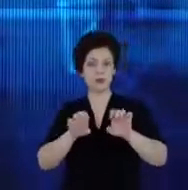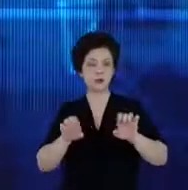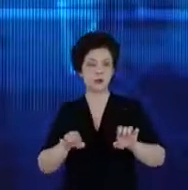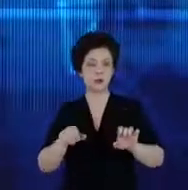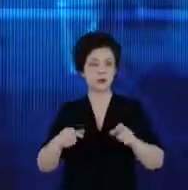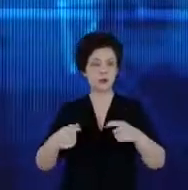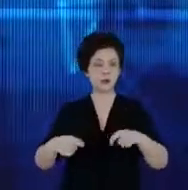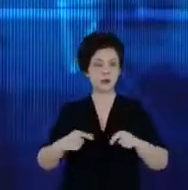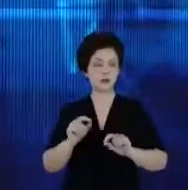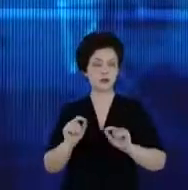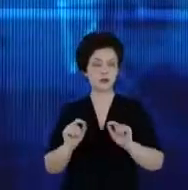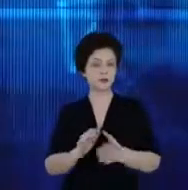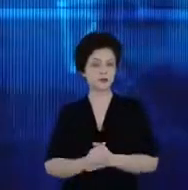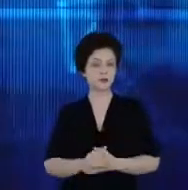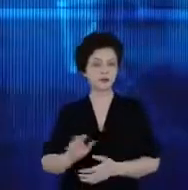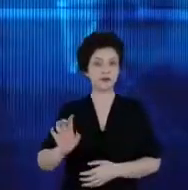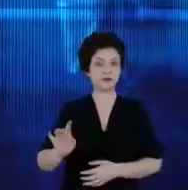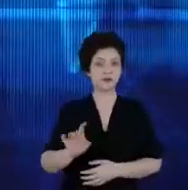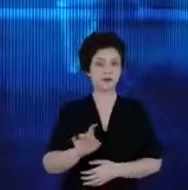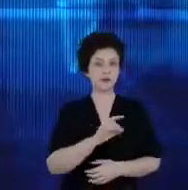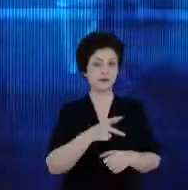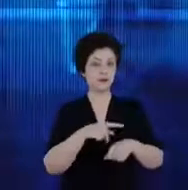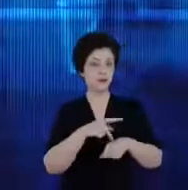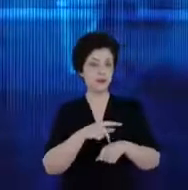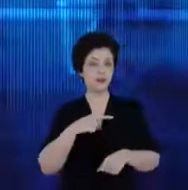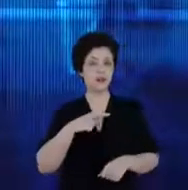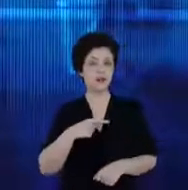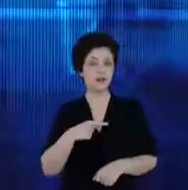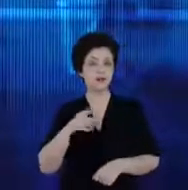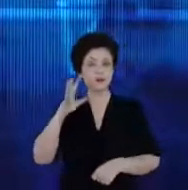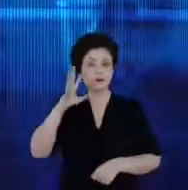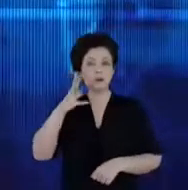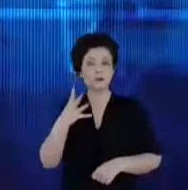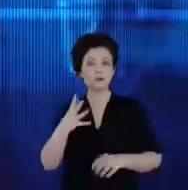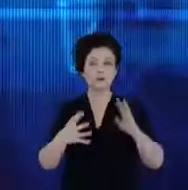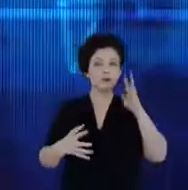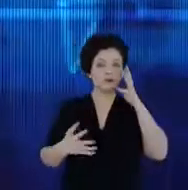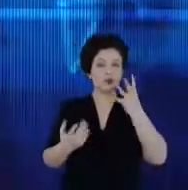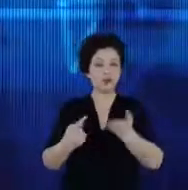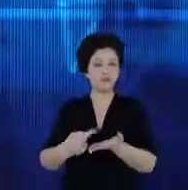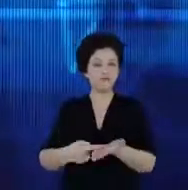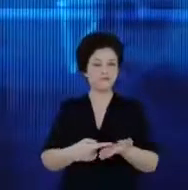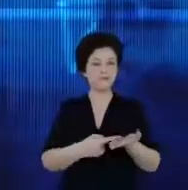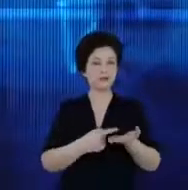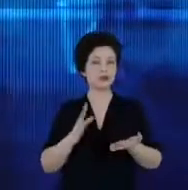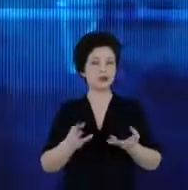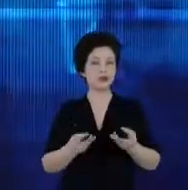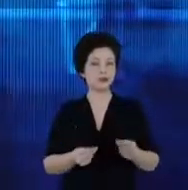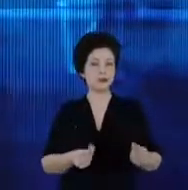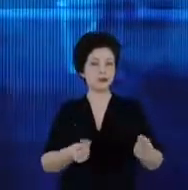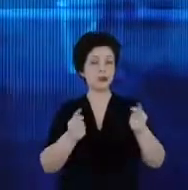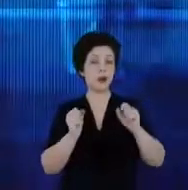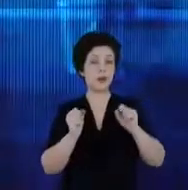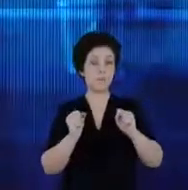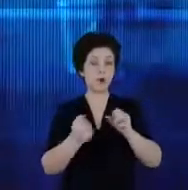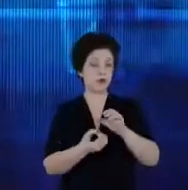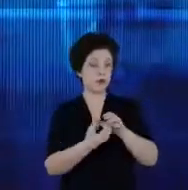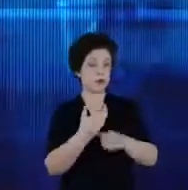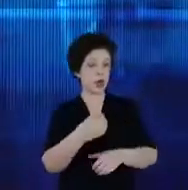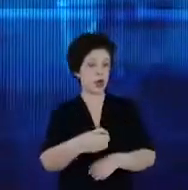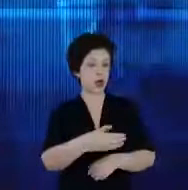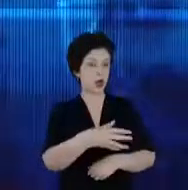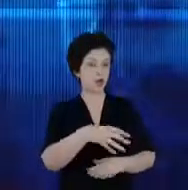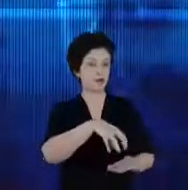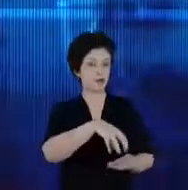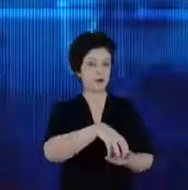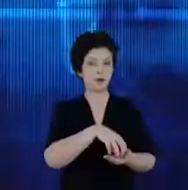de cada país, né, a gente tem soluções já viáveis que podem ser instaladas, né, e com o objetivo de ser